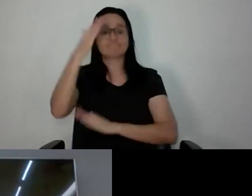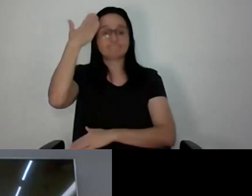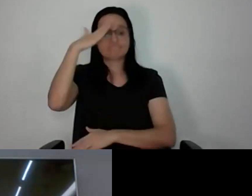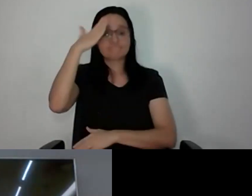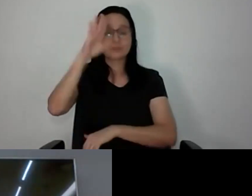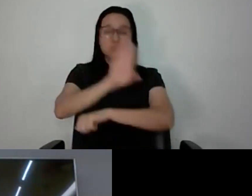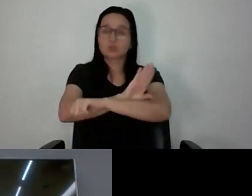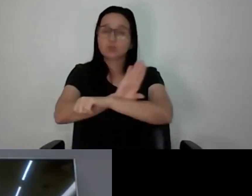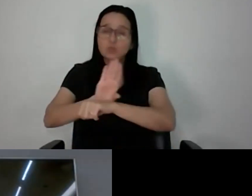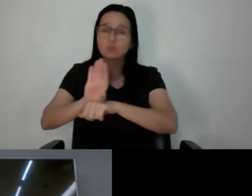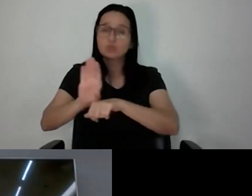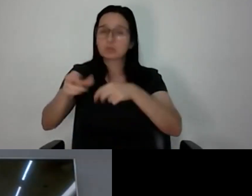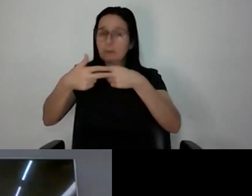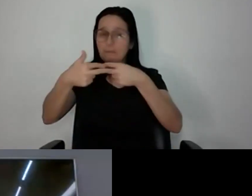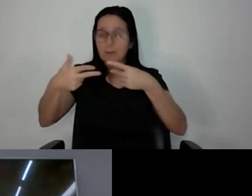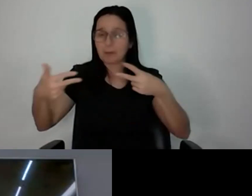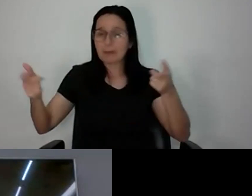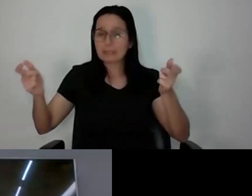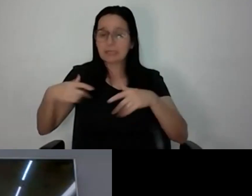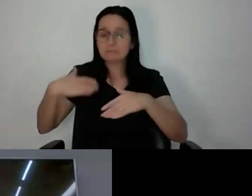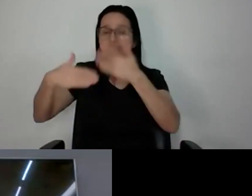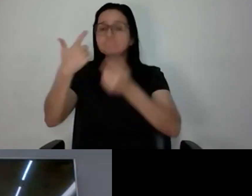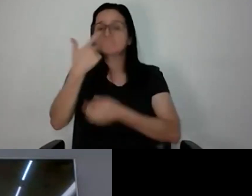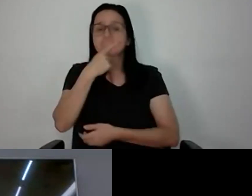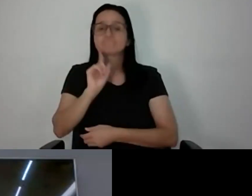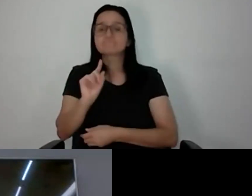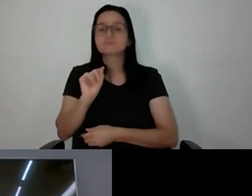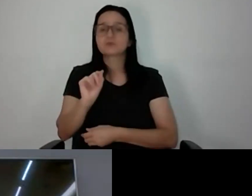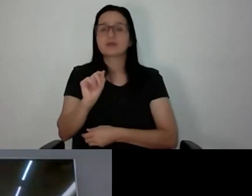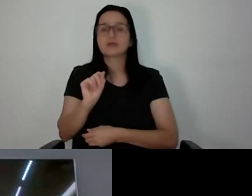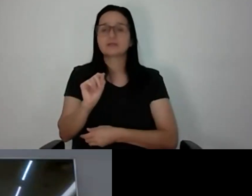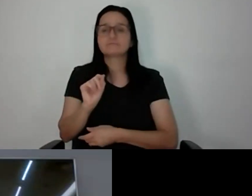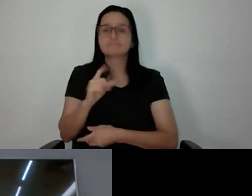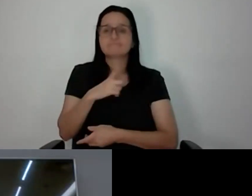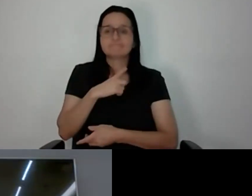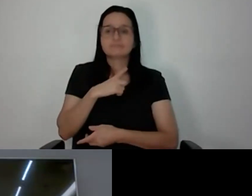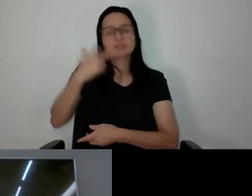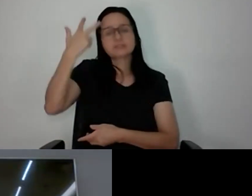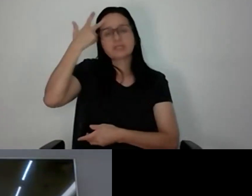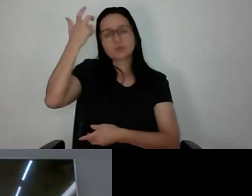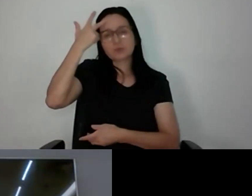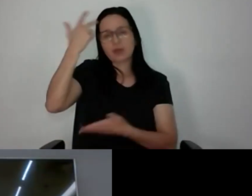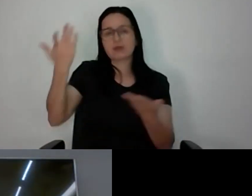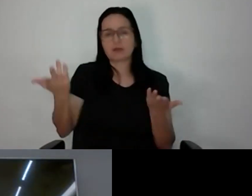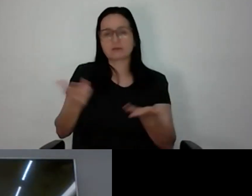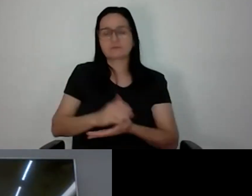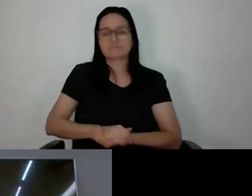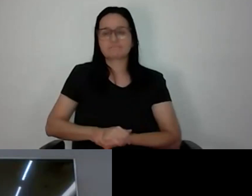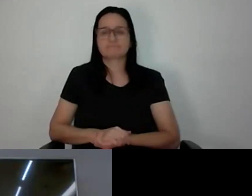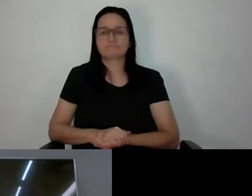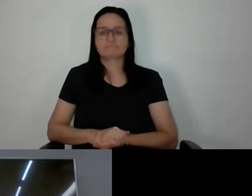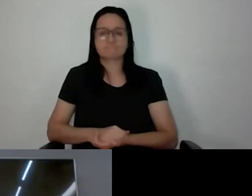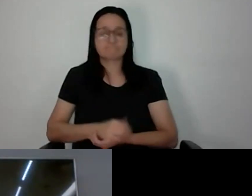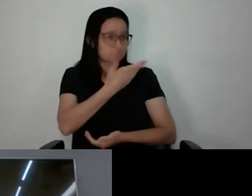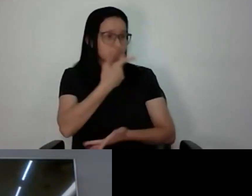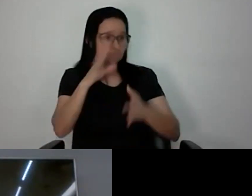aprimoramento, isso não teria acontecido talvez de uma forma, né, tão natural. Não sei mais se eu gostaria de completar